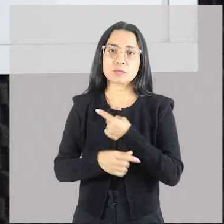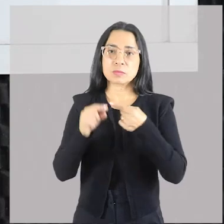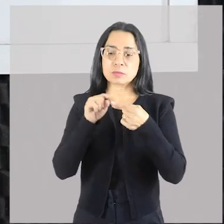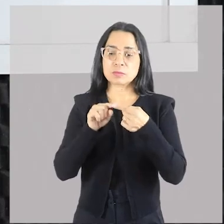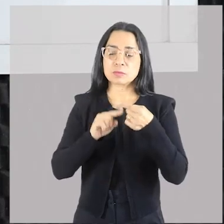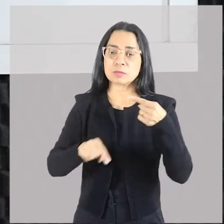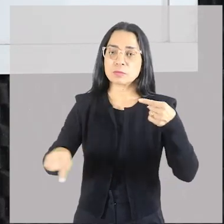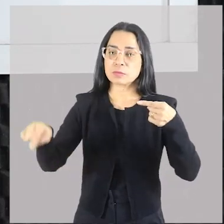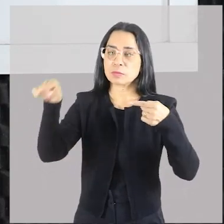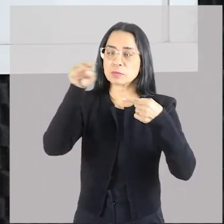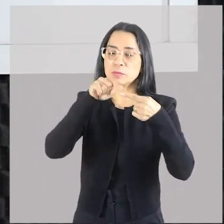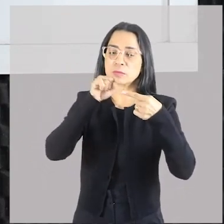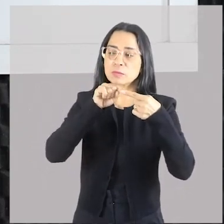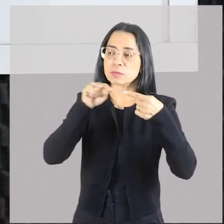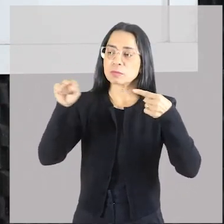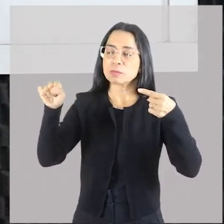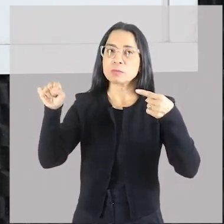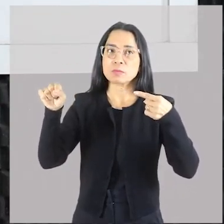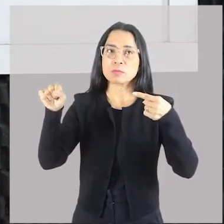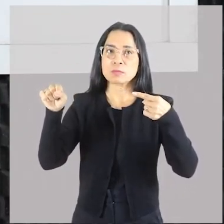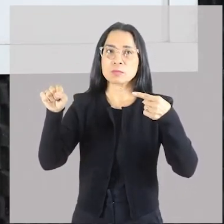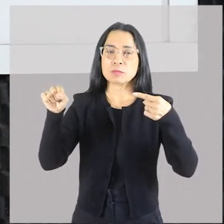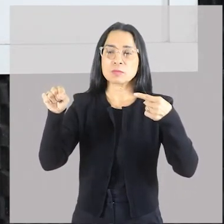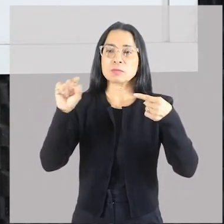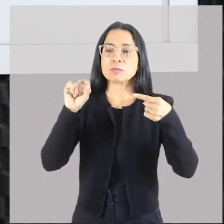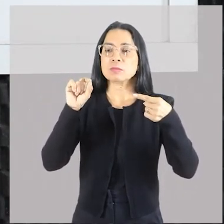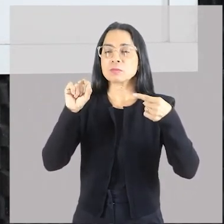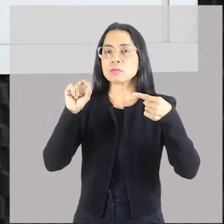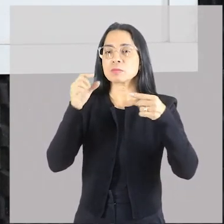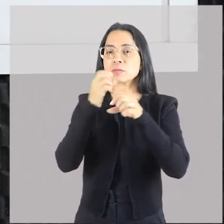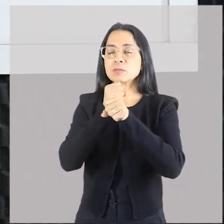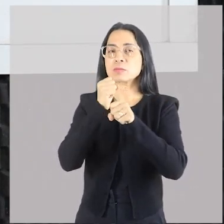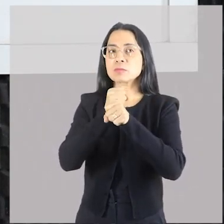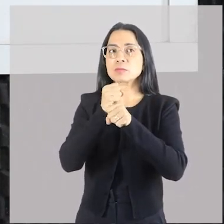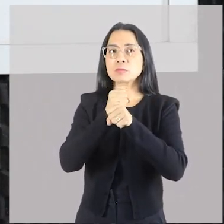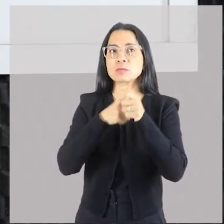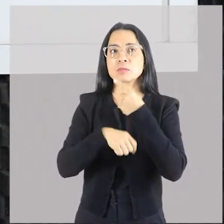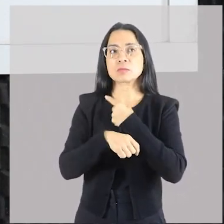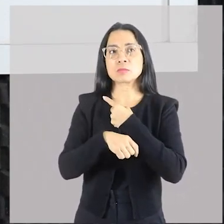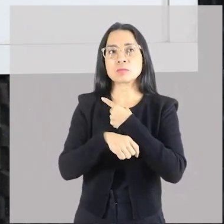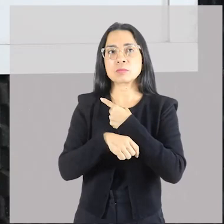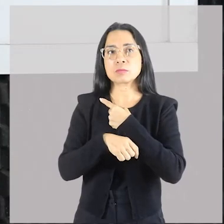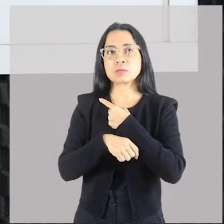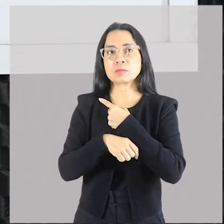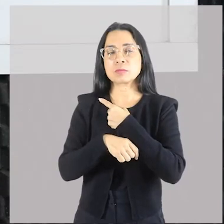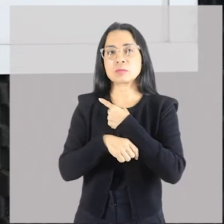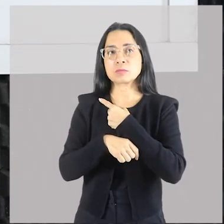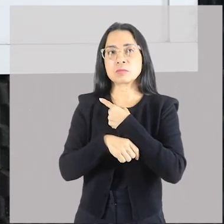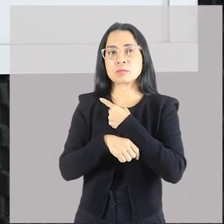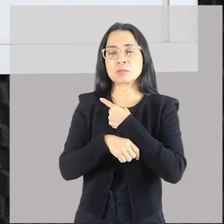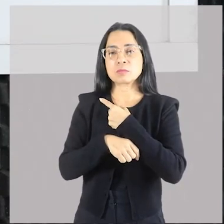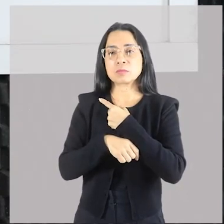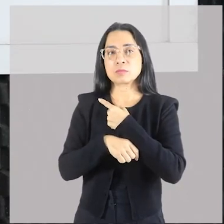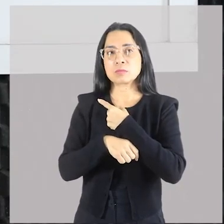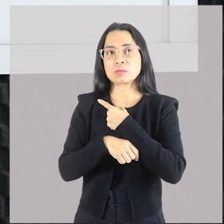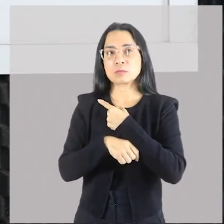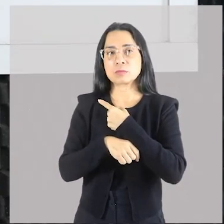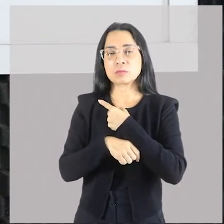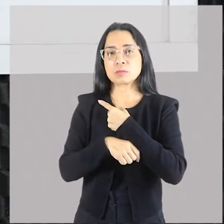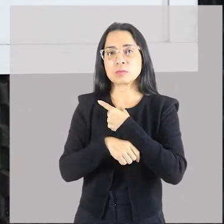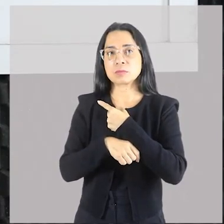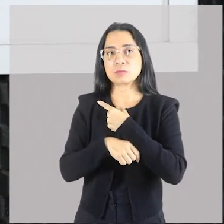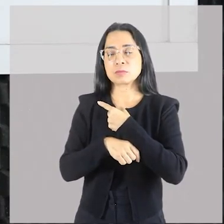diâmetro, vem aqui, e aí você quer calcular a área dessa parte aqui, nós chamamos de semicírculo,